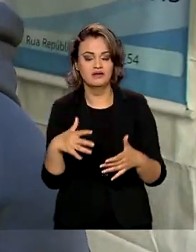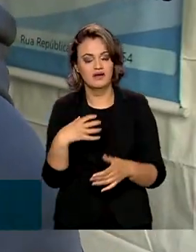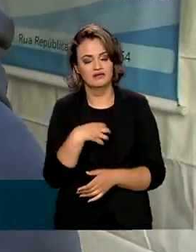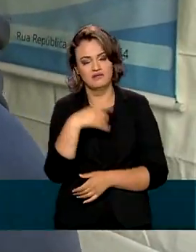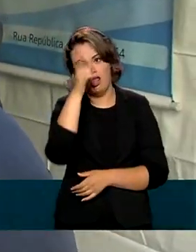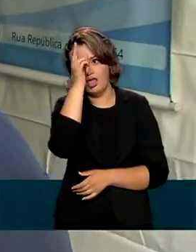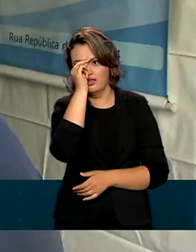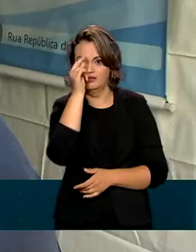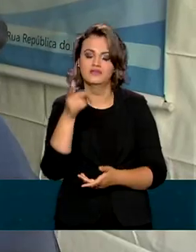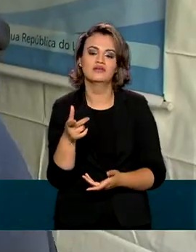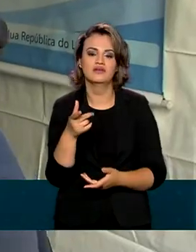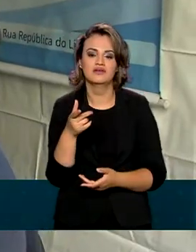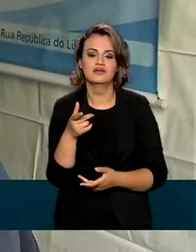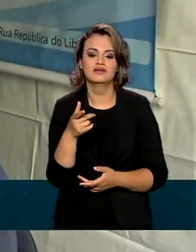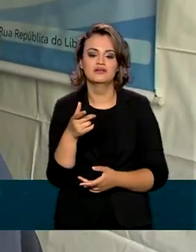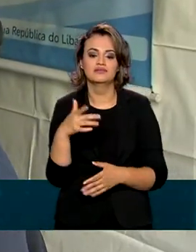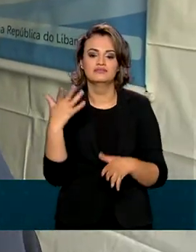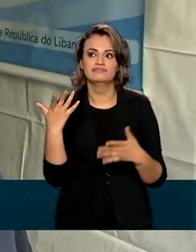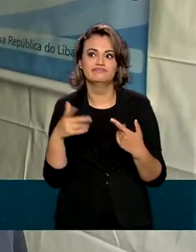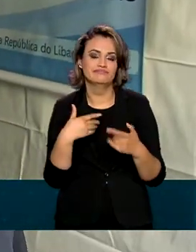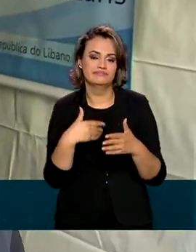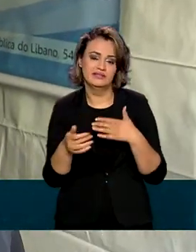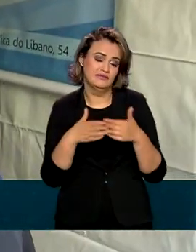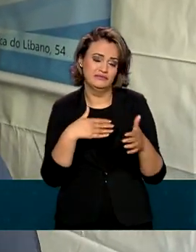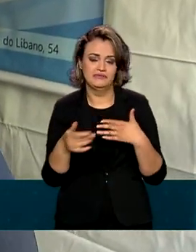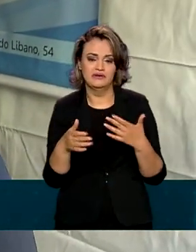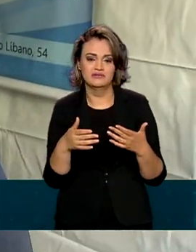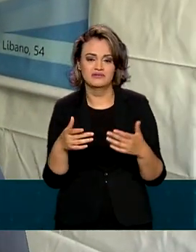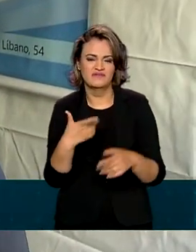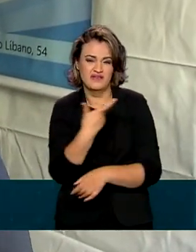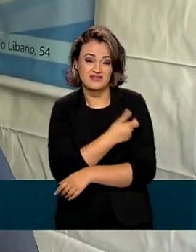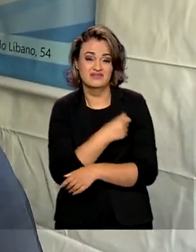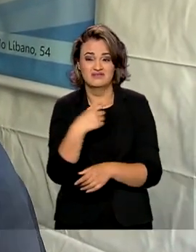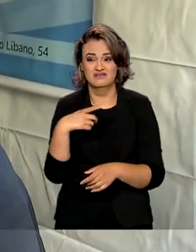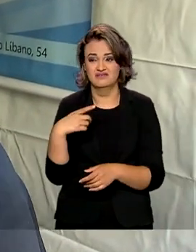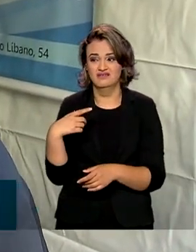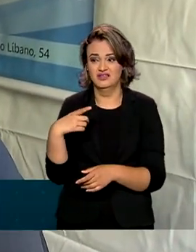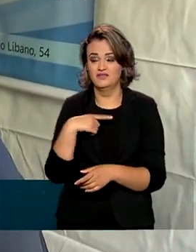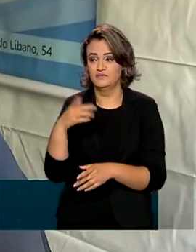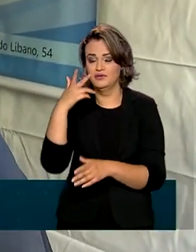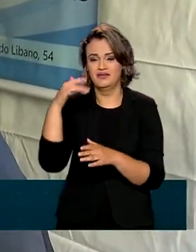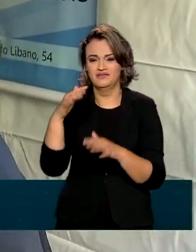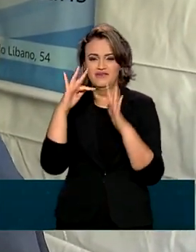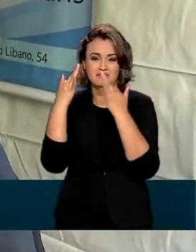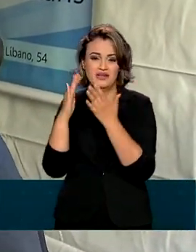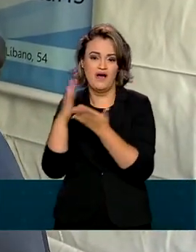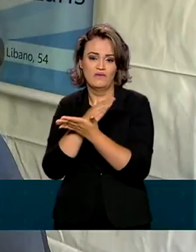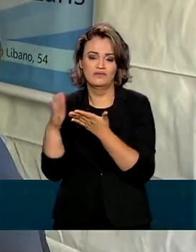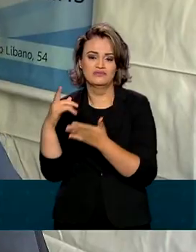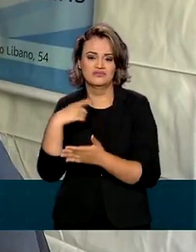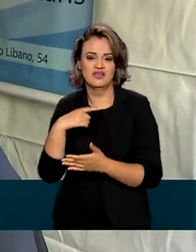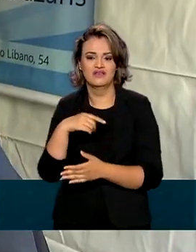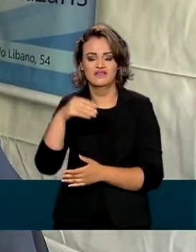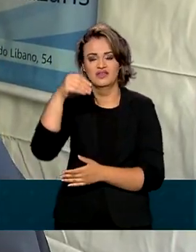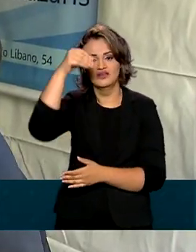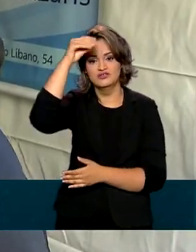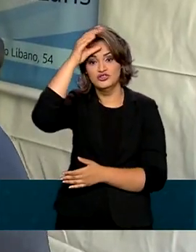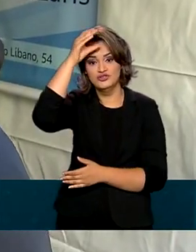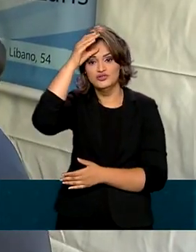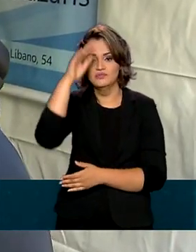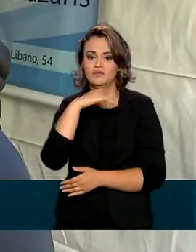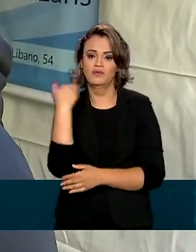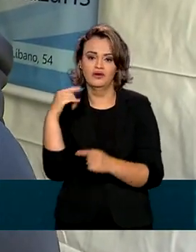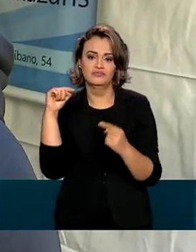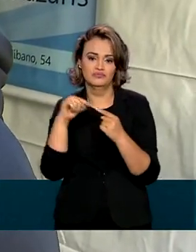alívio, porque, independentemente de toda a vacina, como já temos parentes que já teve esse problema, entendendo? Já tive um tio também que faleceu por causa